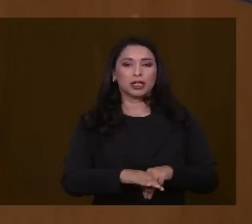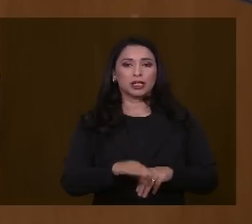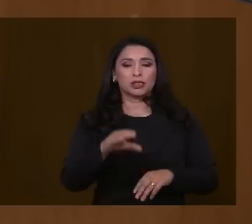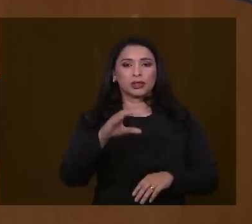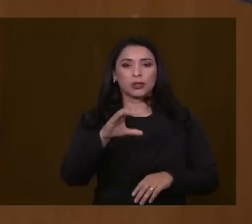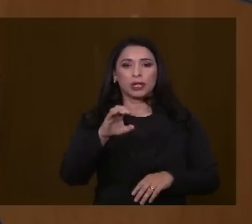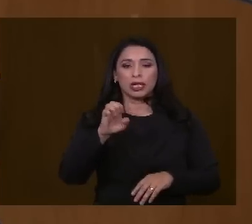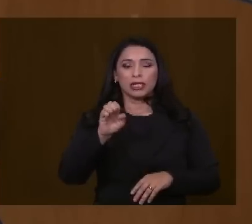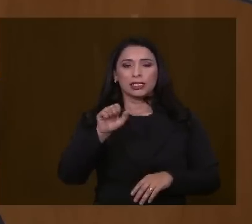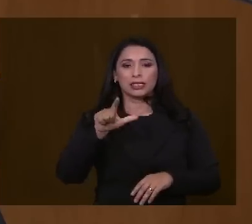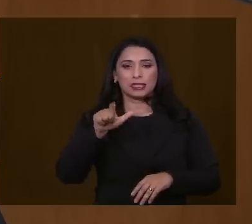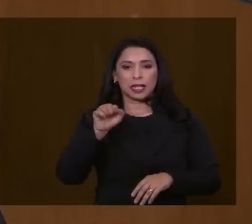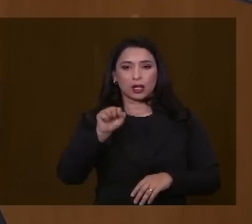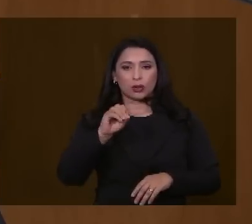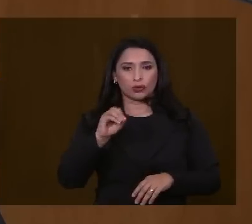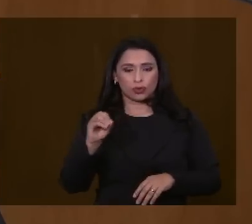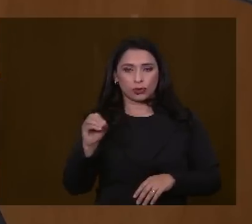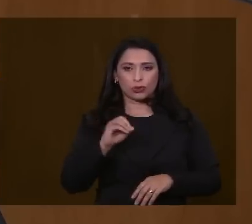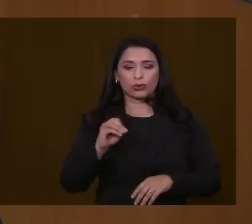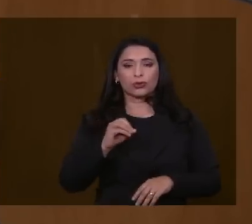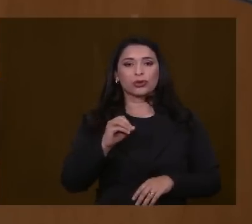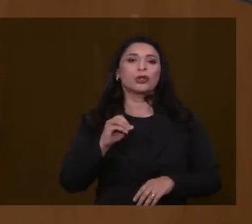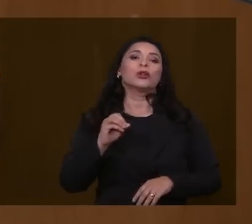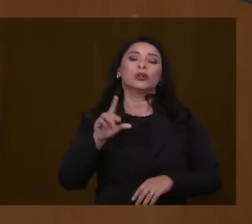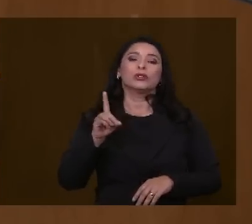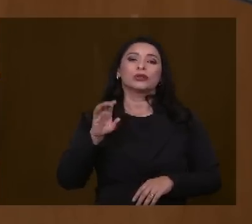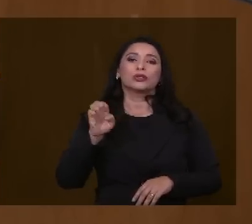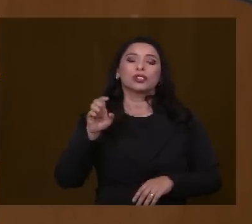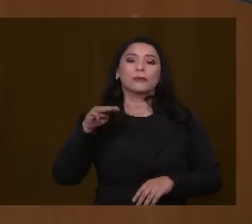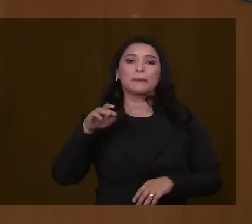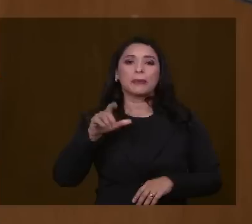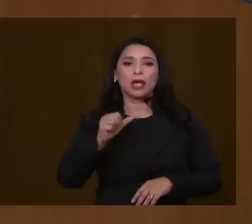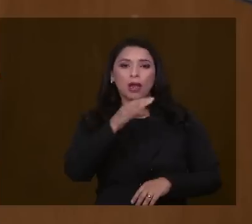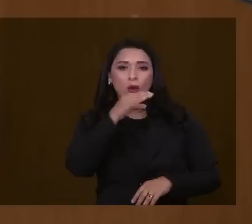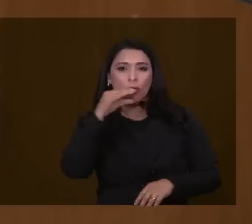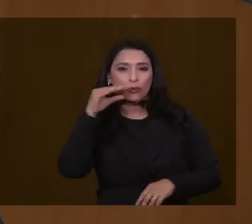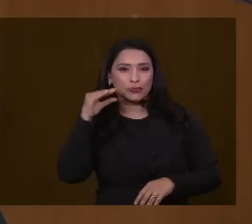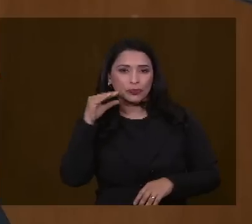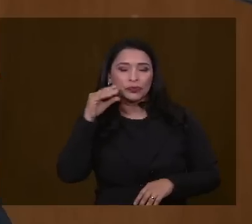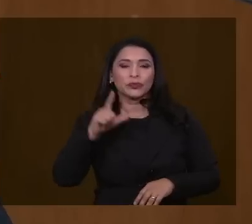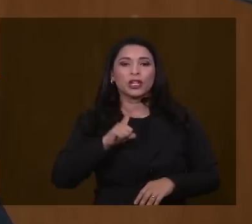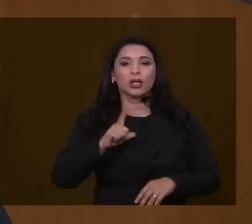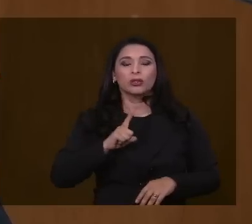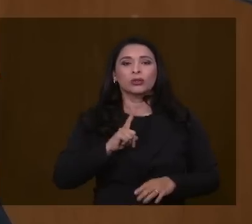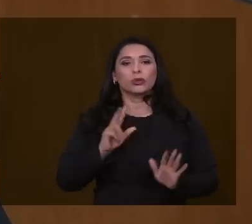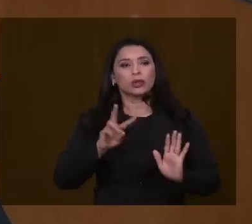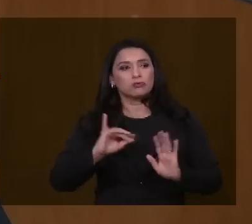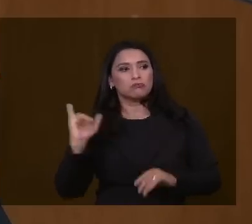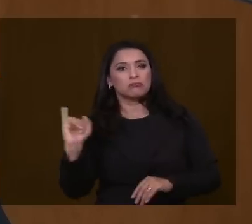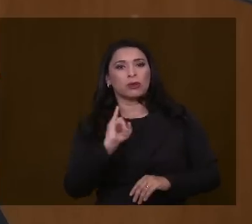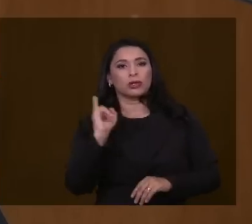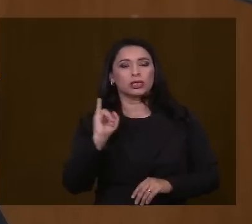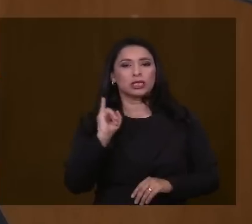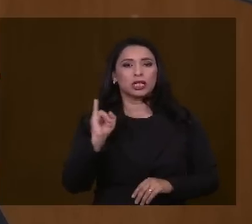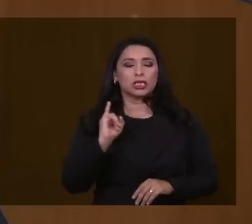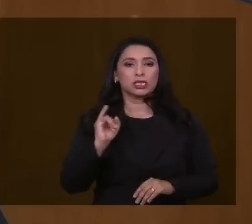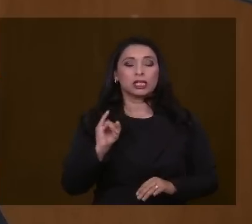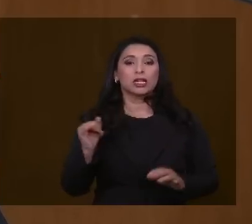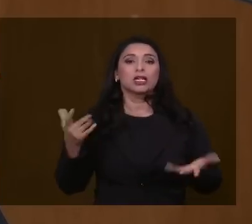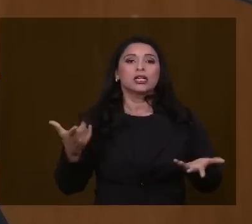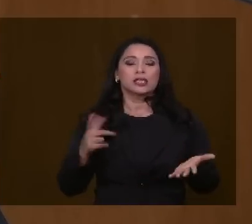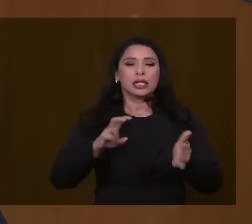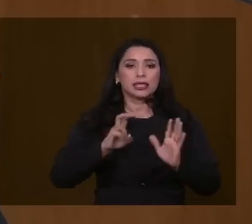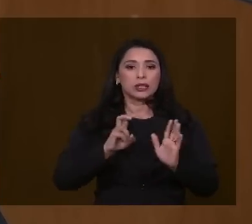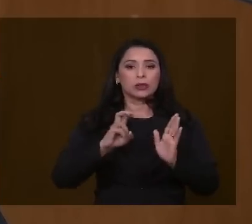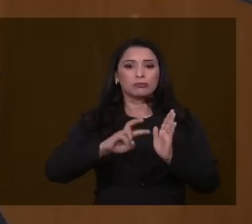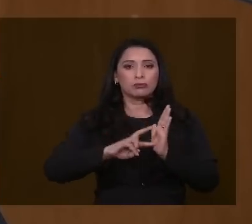Mello acerca do profundo significado contido nas cerimônias de posse na presidência